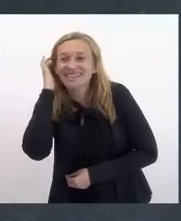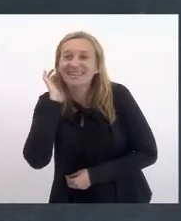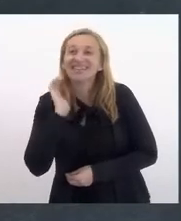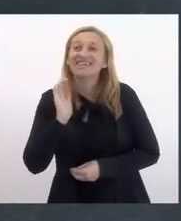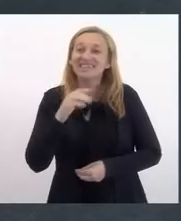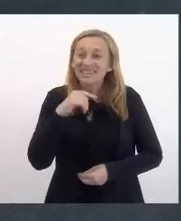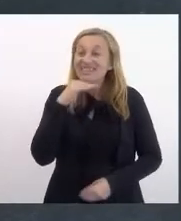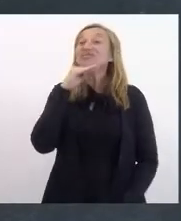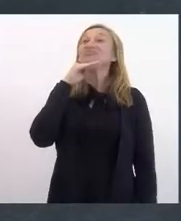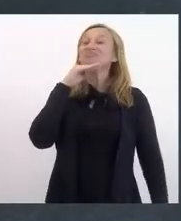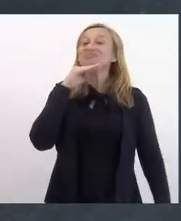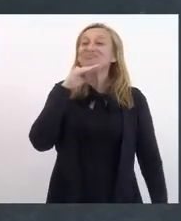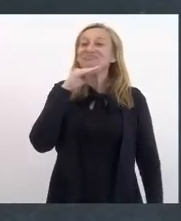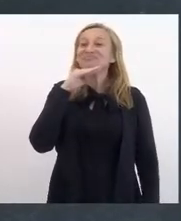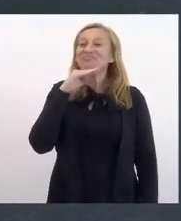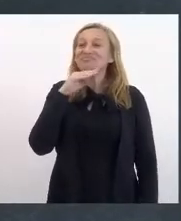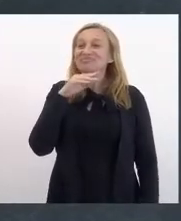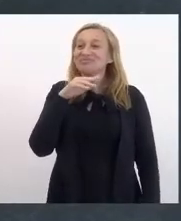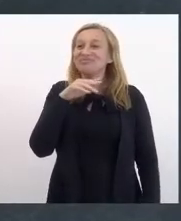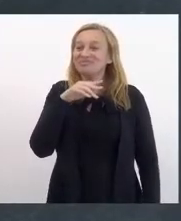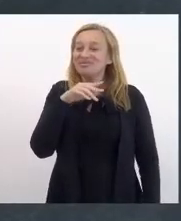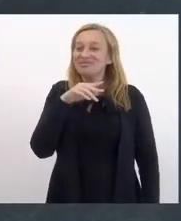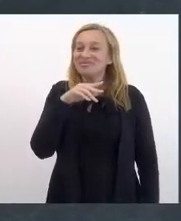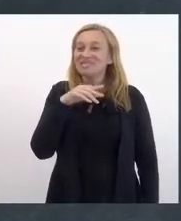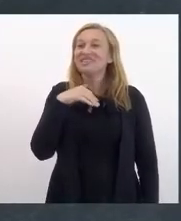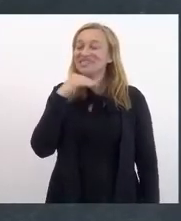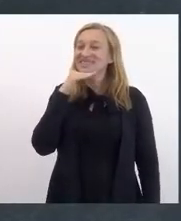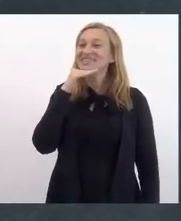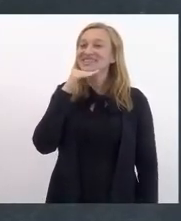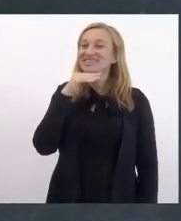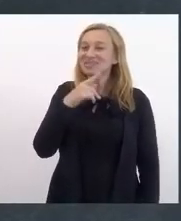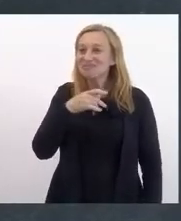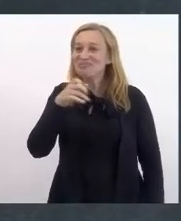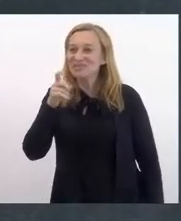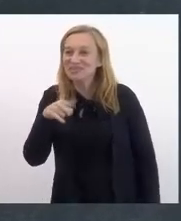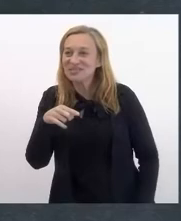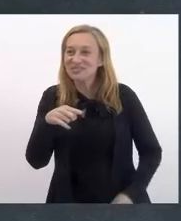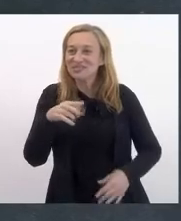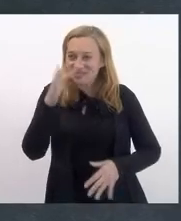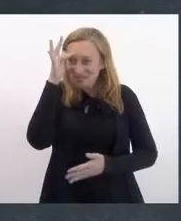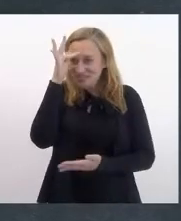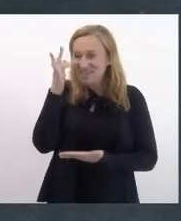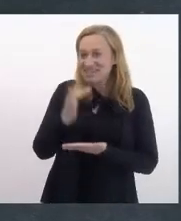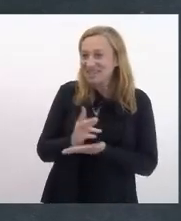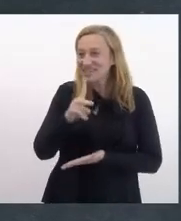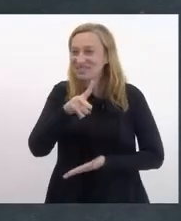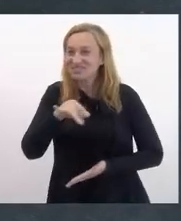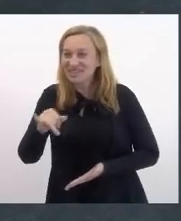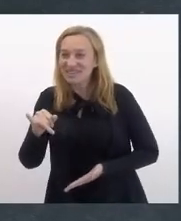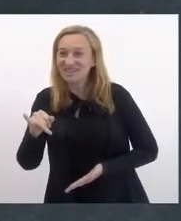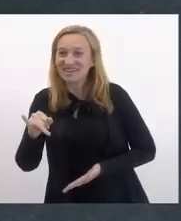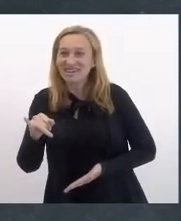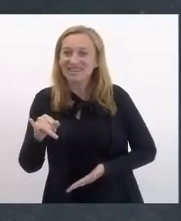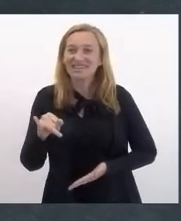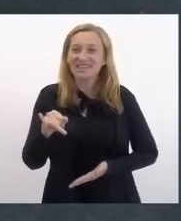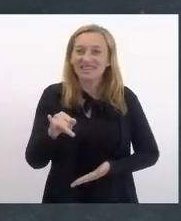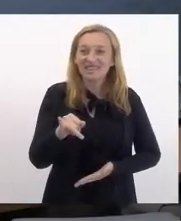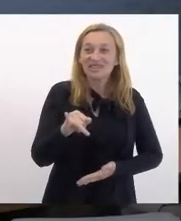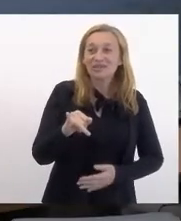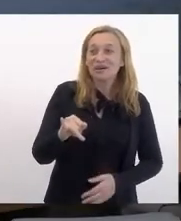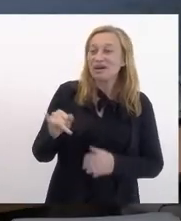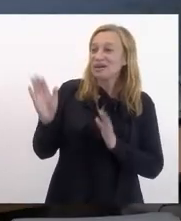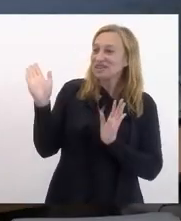Erga essa cabeça. Erga essa cabeça, mete o pé e vai na fé. Mande a